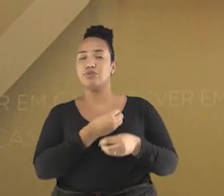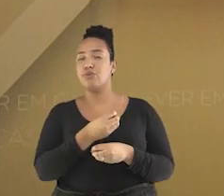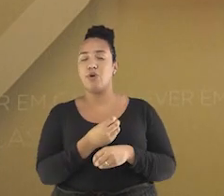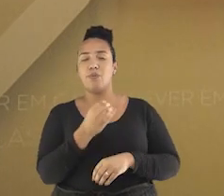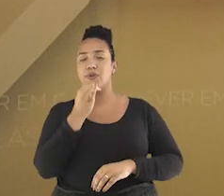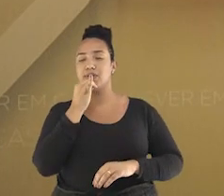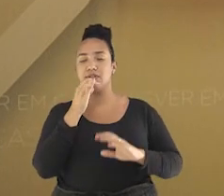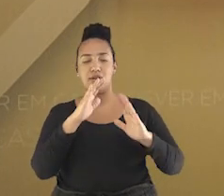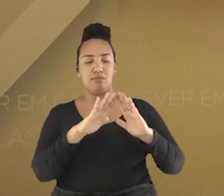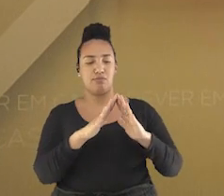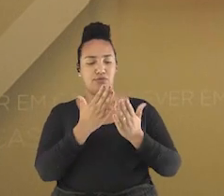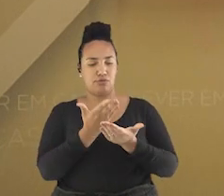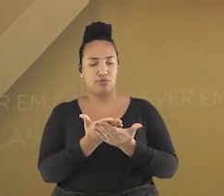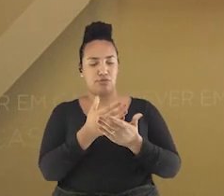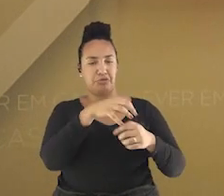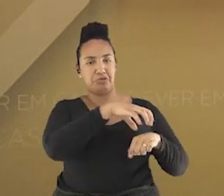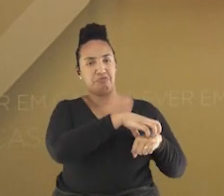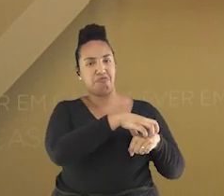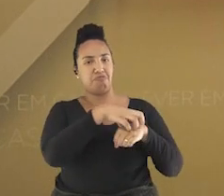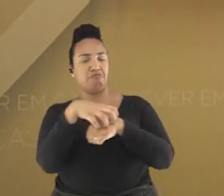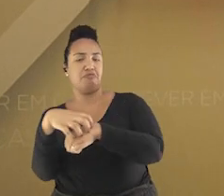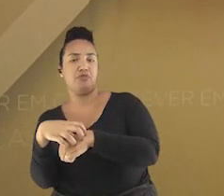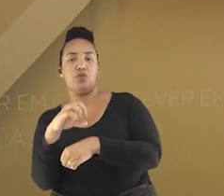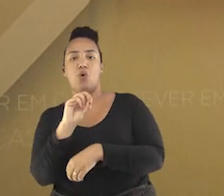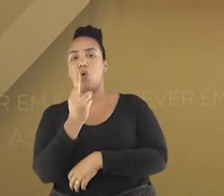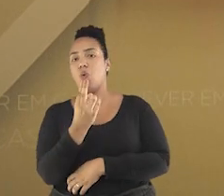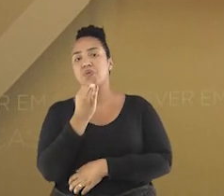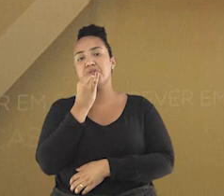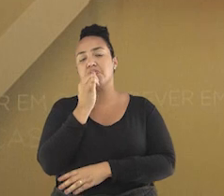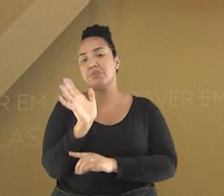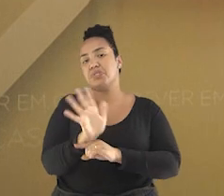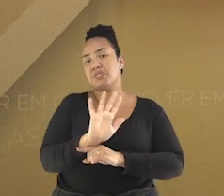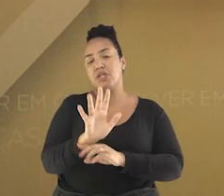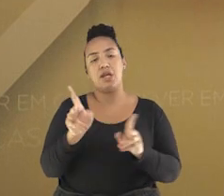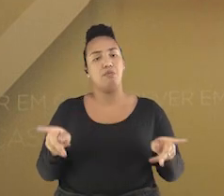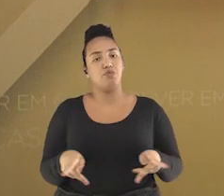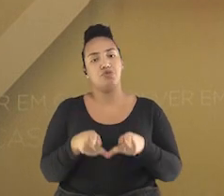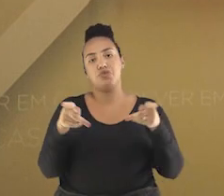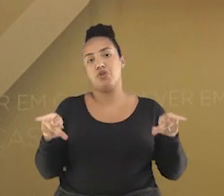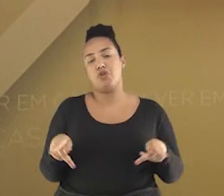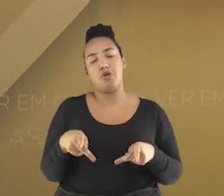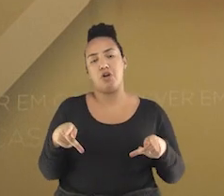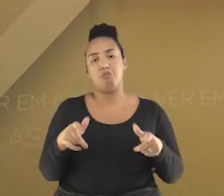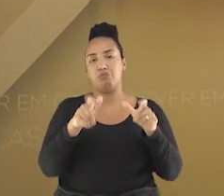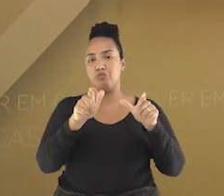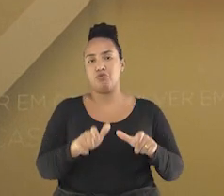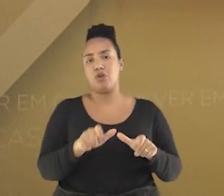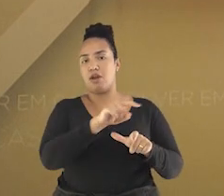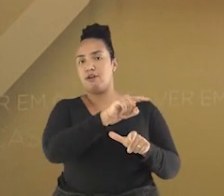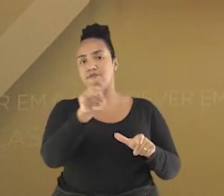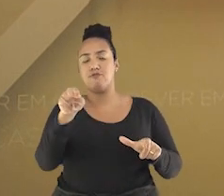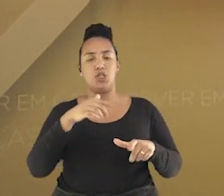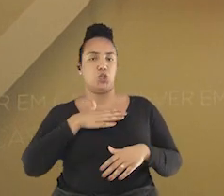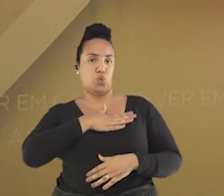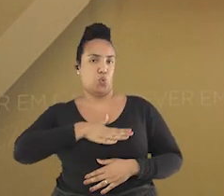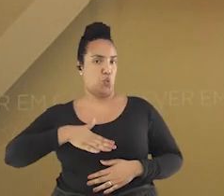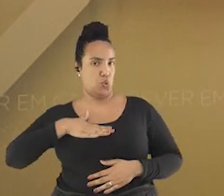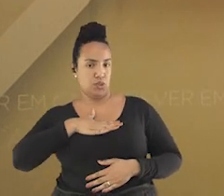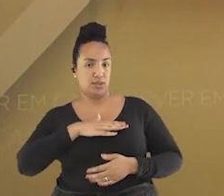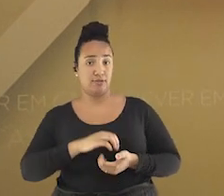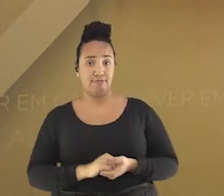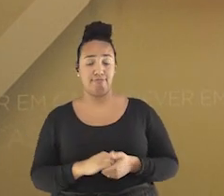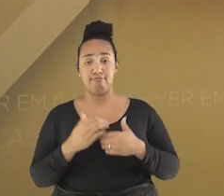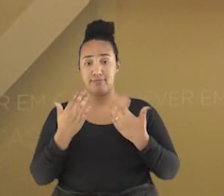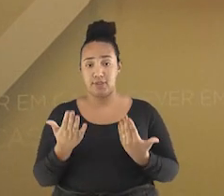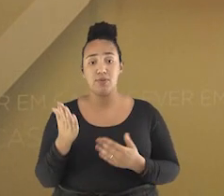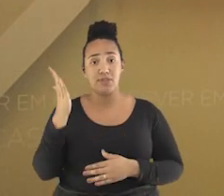escola? Ou para ir ao cinema, ao shopping, ou algum lugar que você gosta? Sabia que as